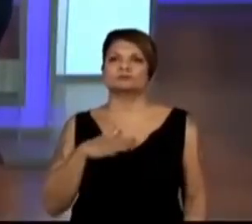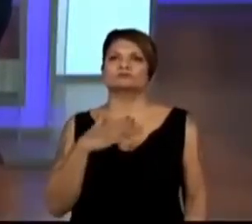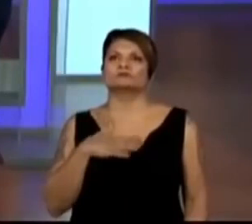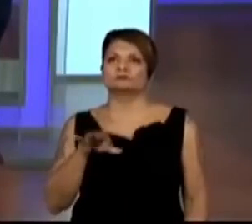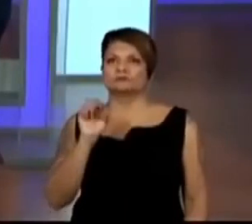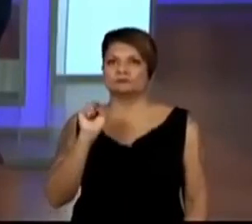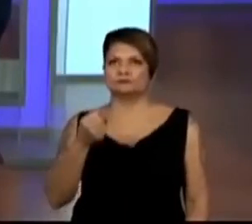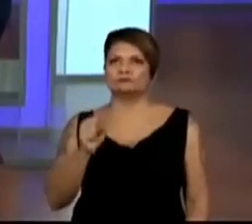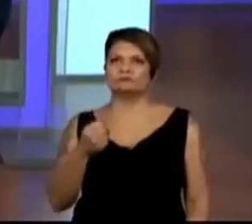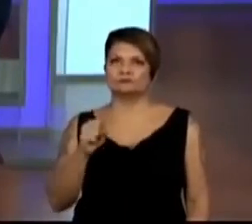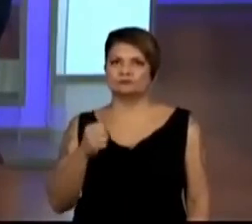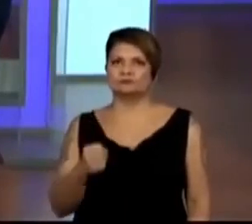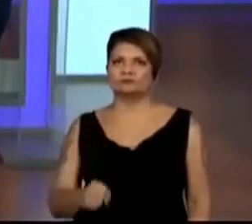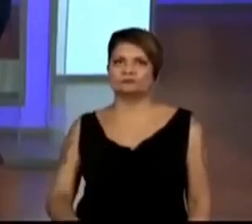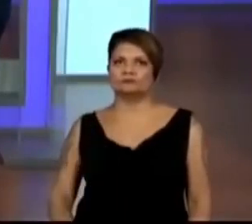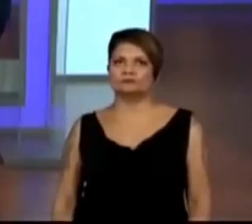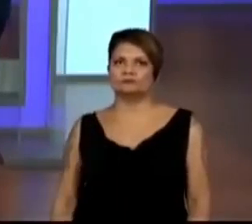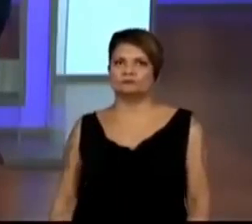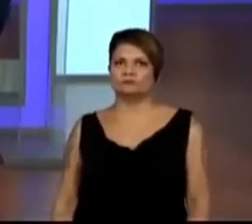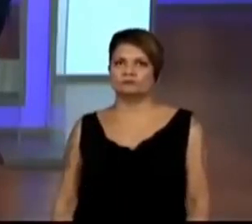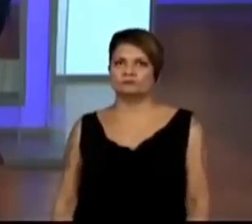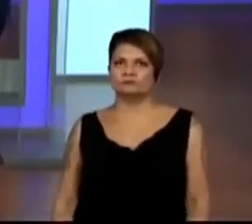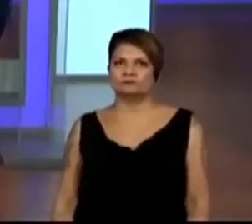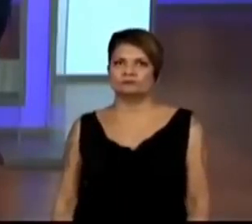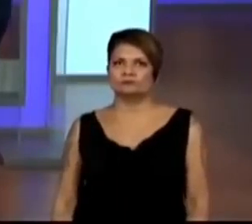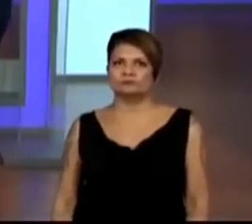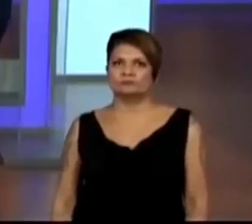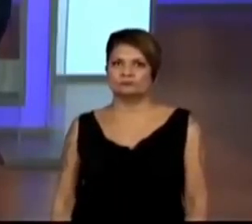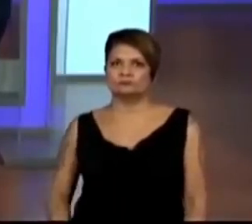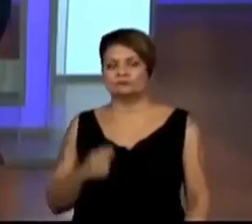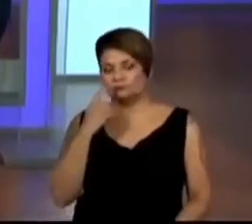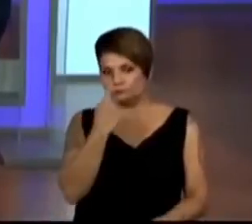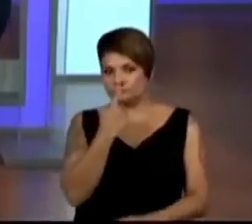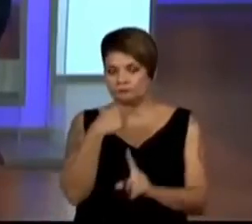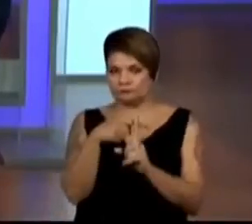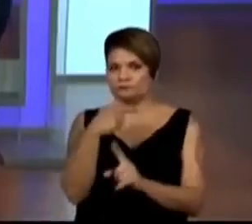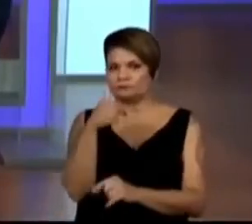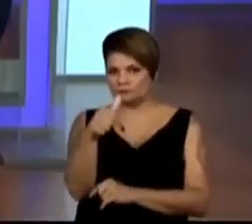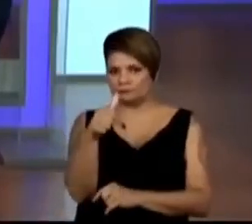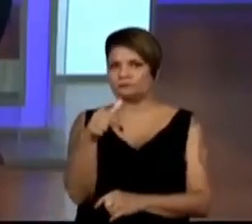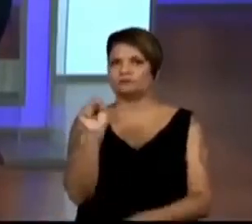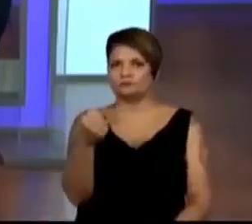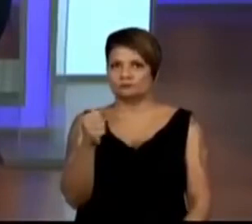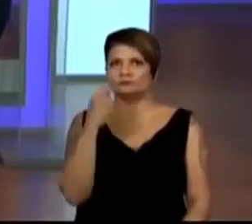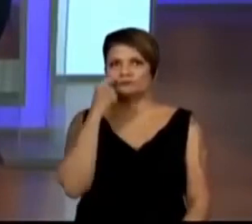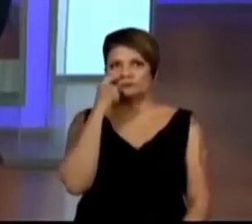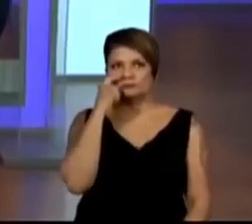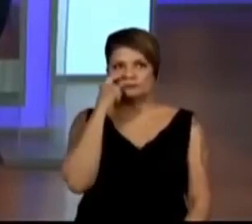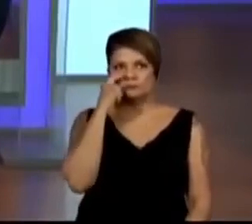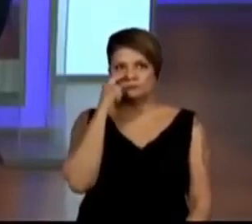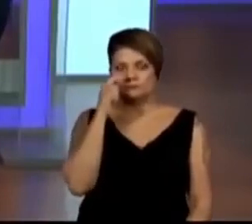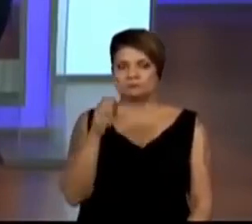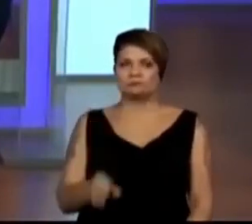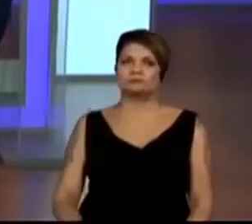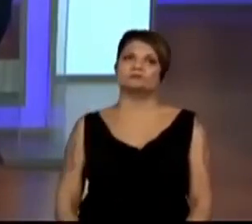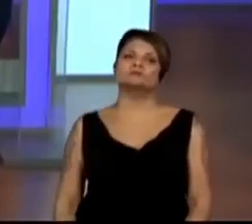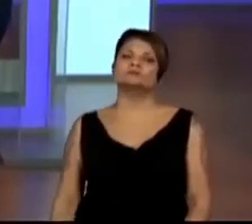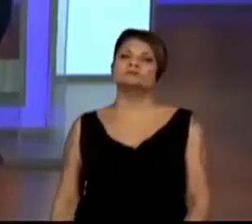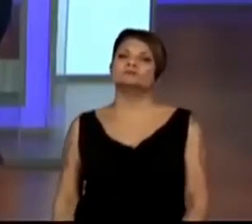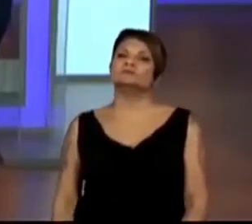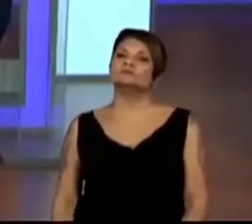8. Até voltou meu menu. Opa. Sim, 1 mais 7 deu 8. 8. Eu ia escrever para eles, olha